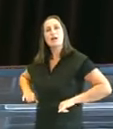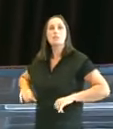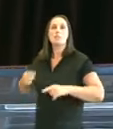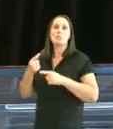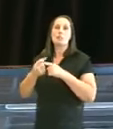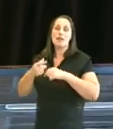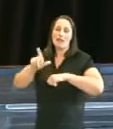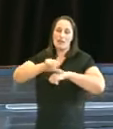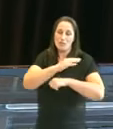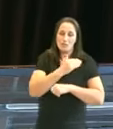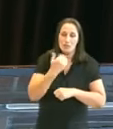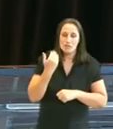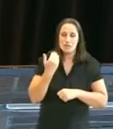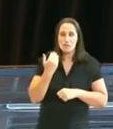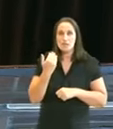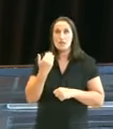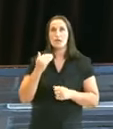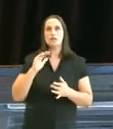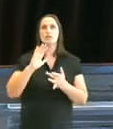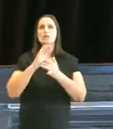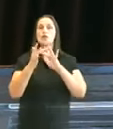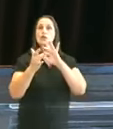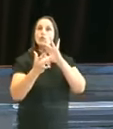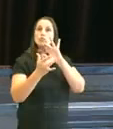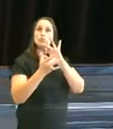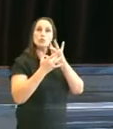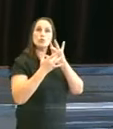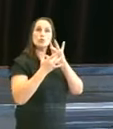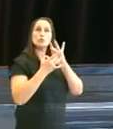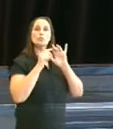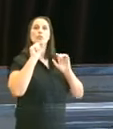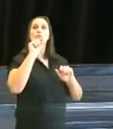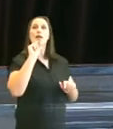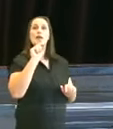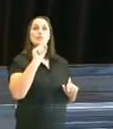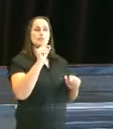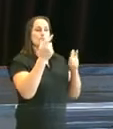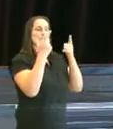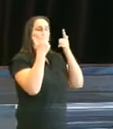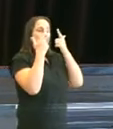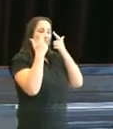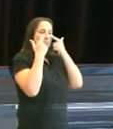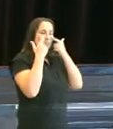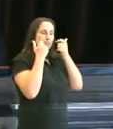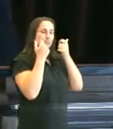o que a Bíblia diz que Jesus fez? E Jesus chorou.